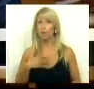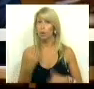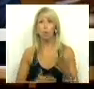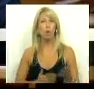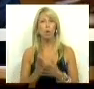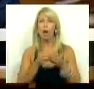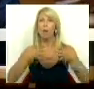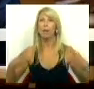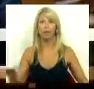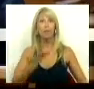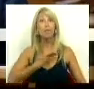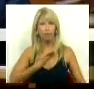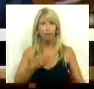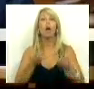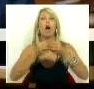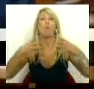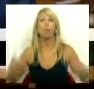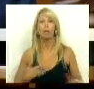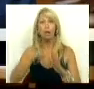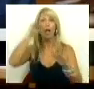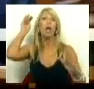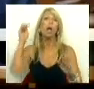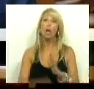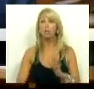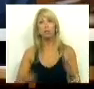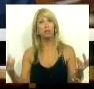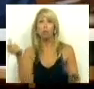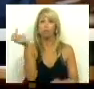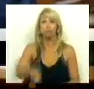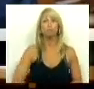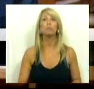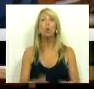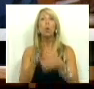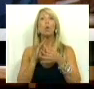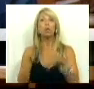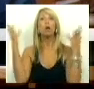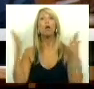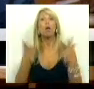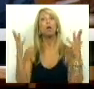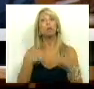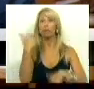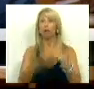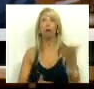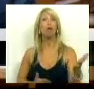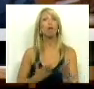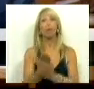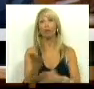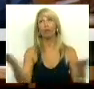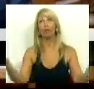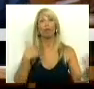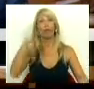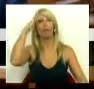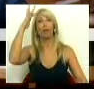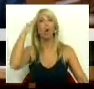crescer. A dívida aumenta, a recessão instalou-se, a consolidação orçamental continua a ser uma miragem.